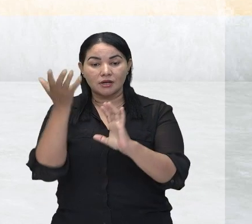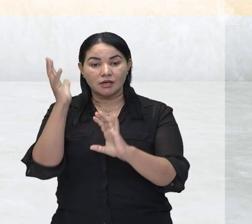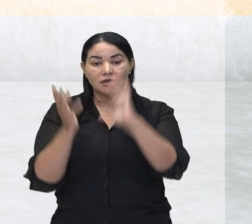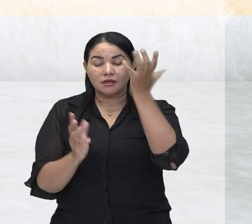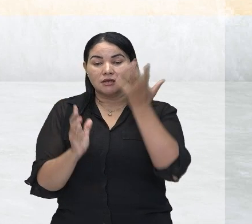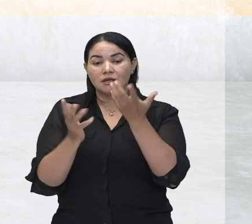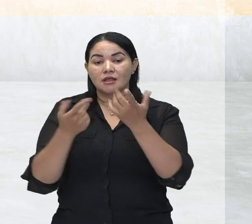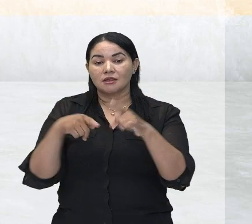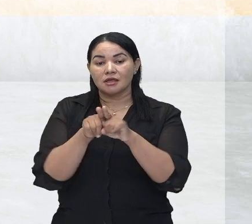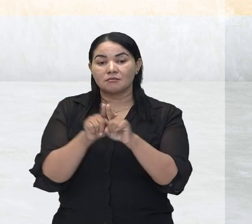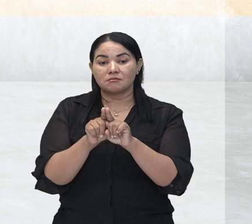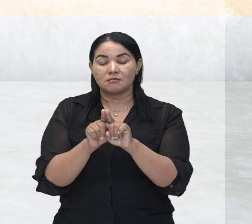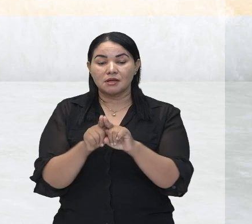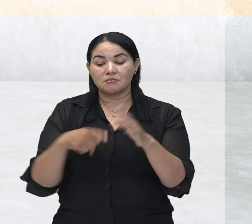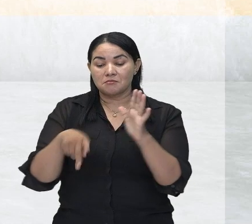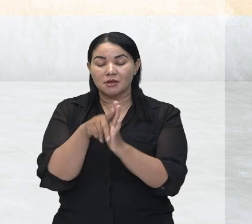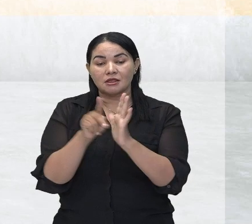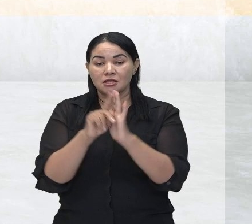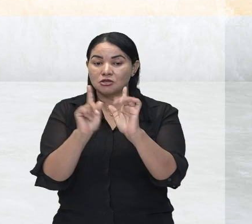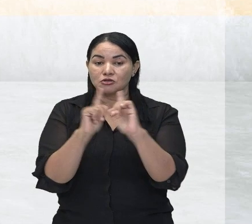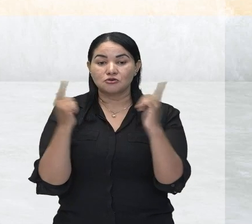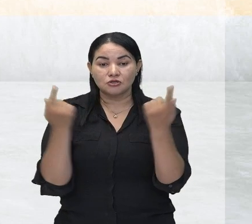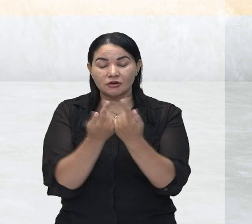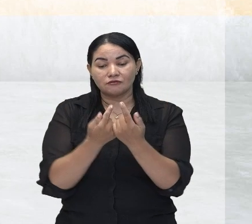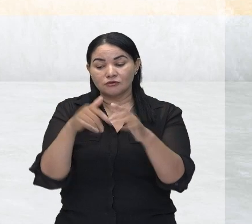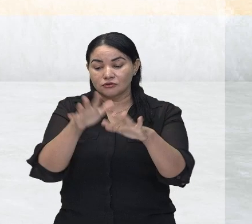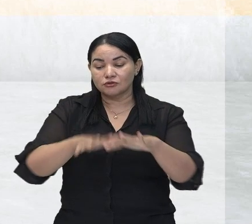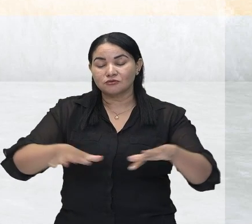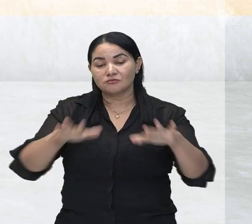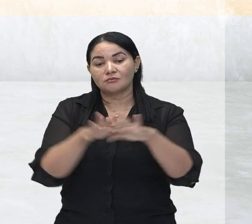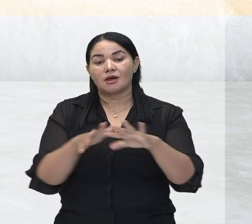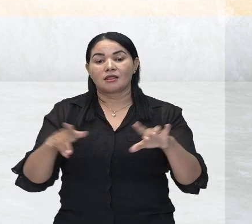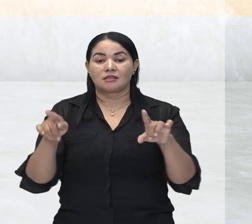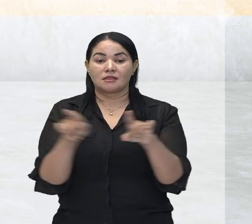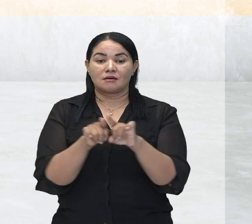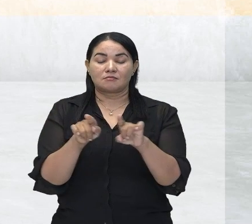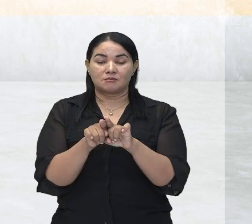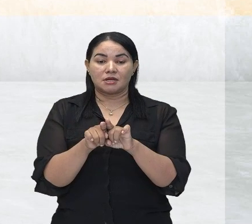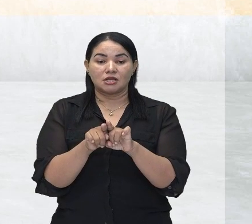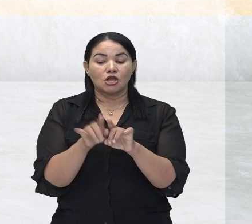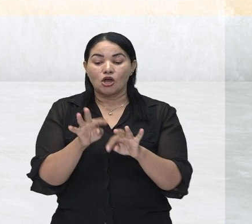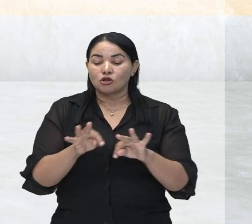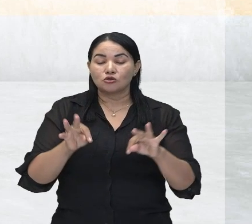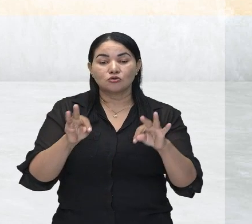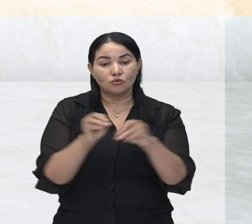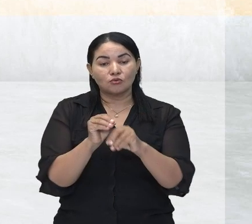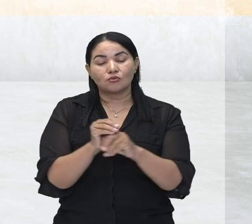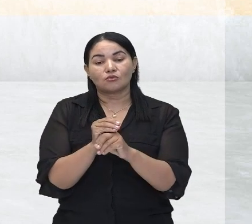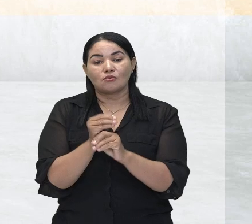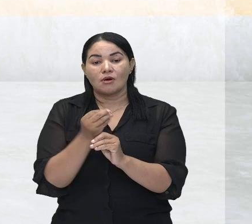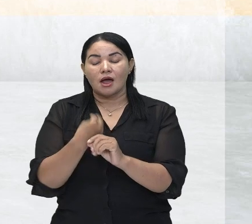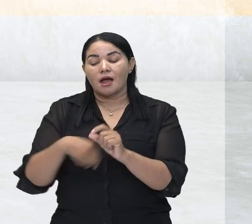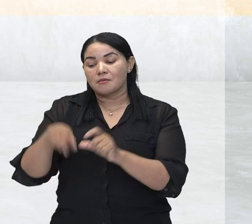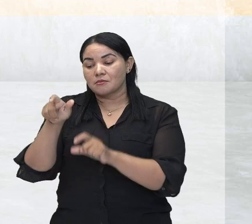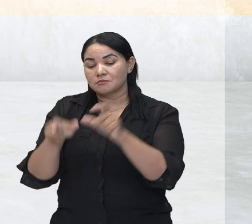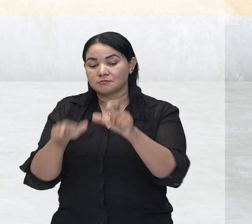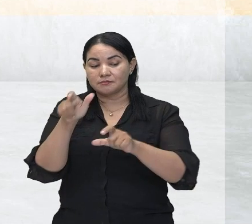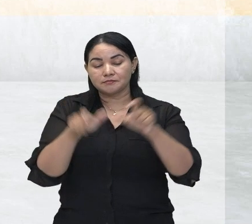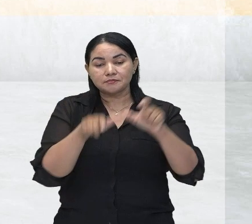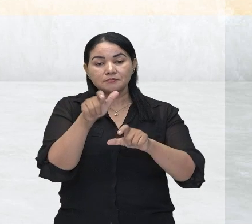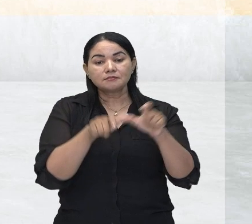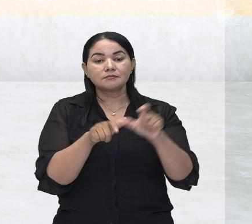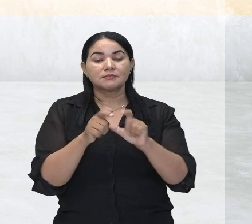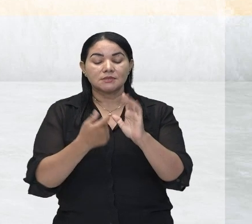seu lugar geográfico onde nasceu, né, o espaço geográfico. Tudo isso vai me colocando, né, vai criando uma